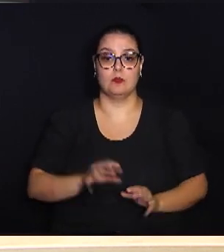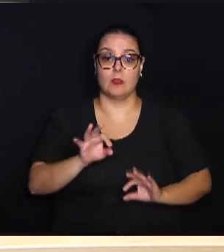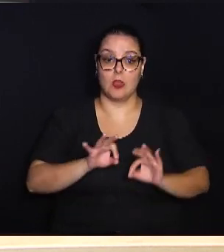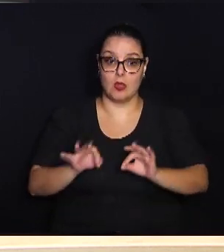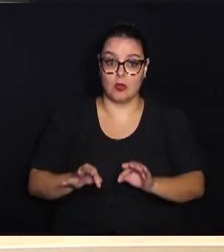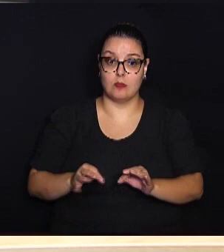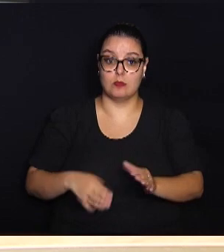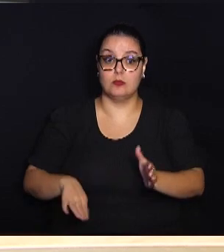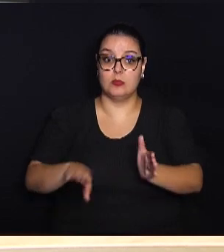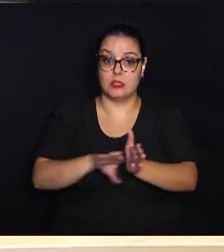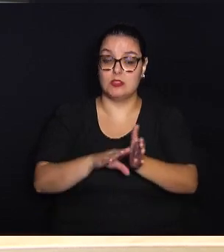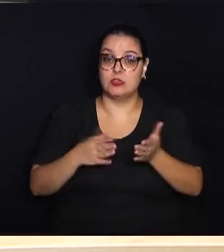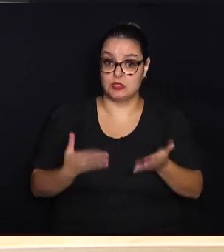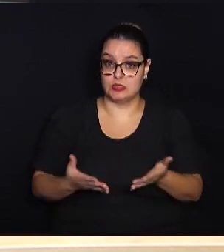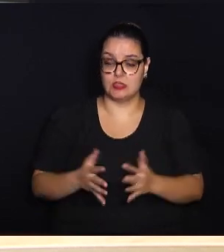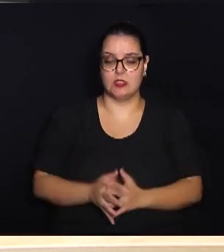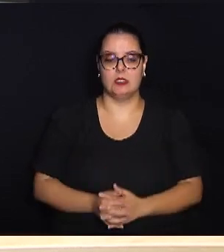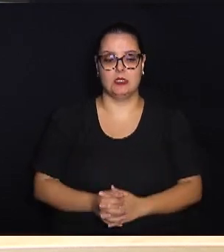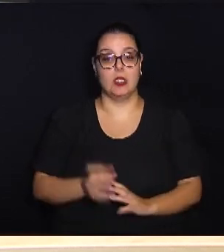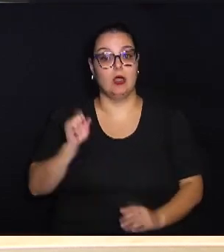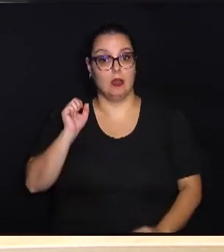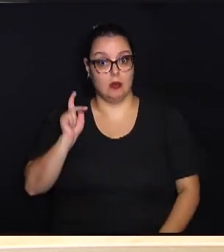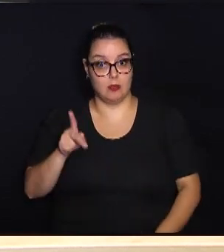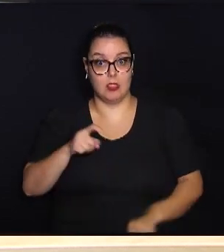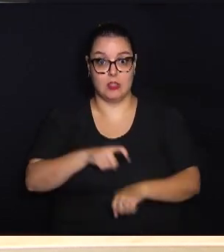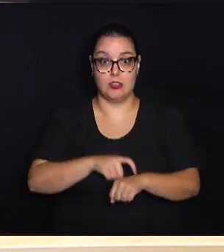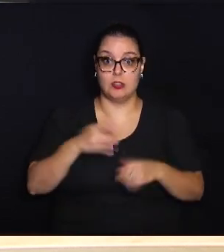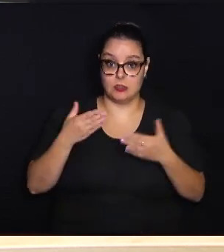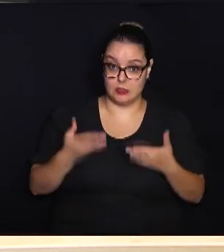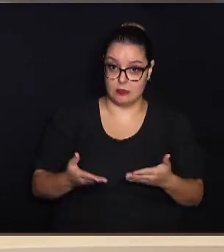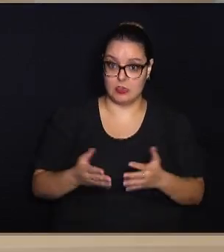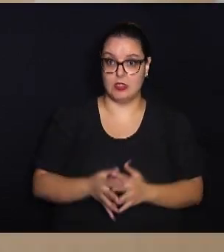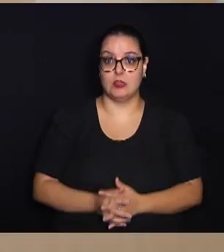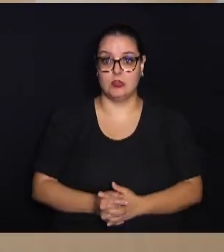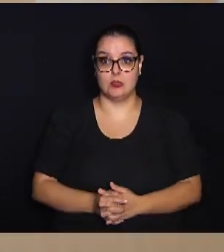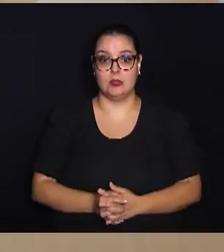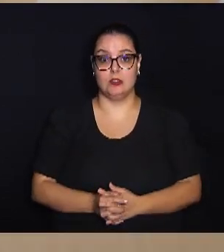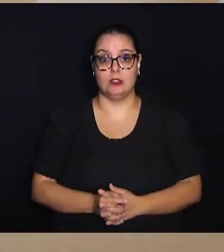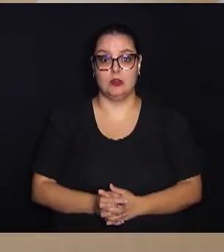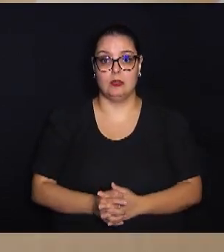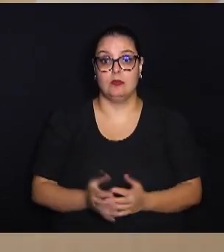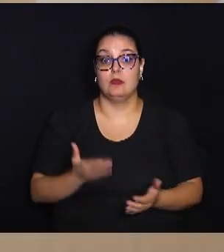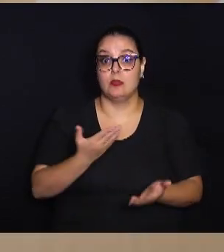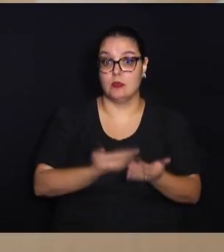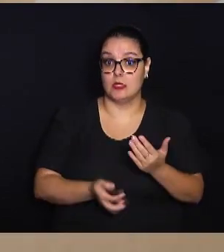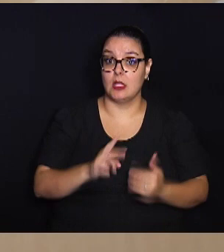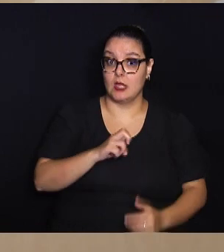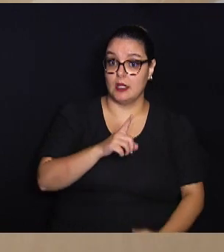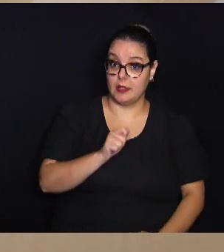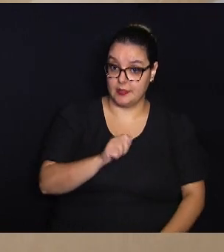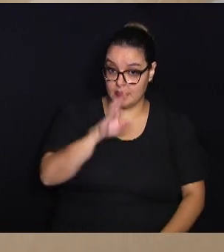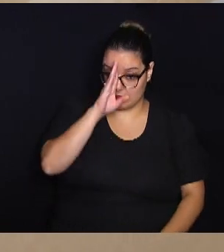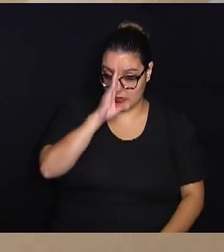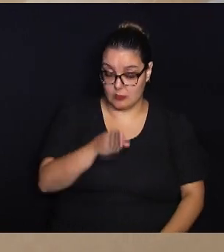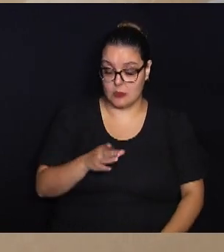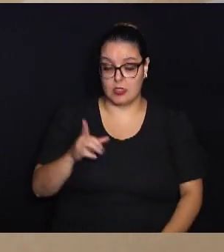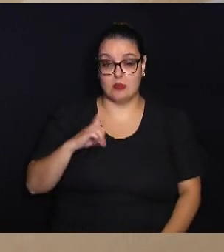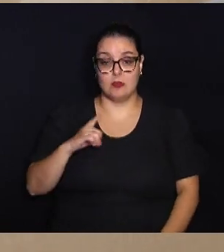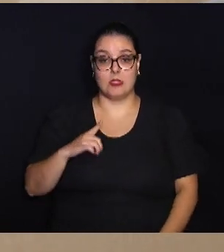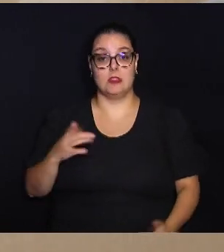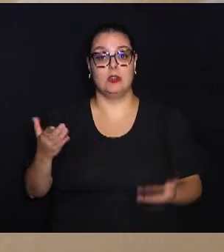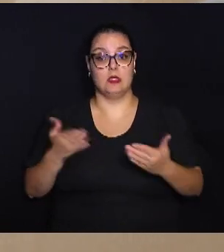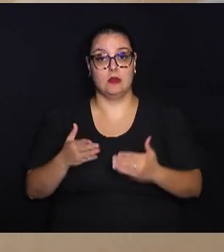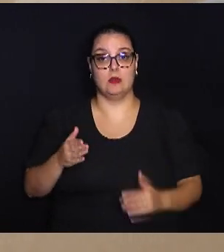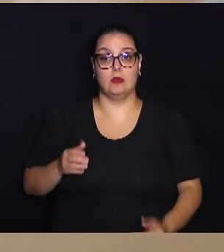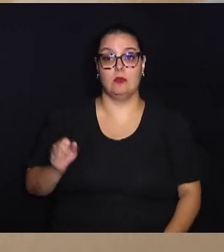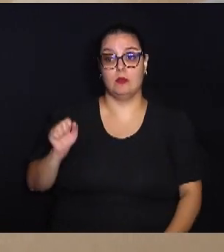montar um planejamento para você chegar na aposentadoria, naquele momento que você vai perder a sua renda principal e